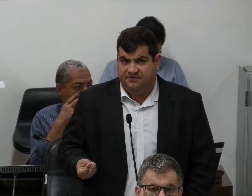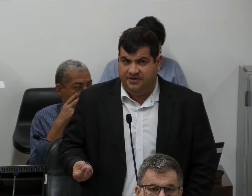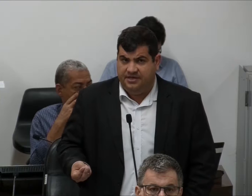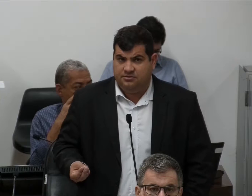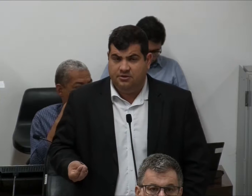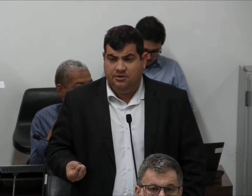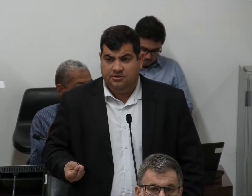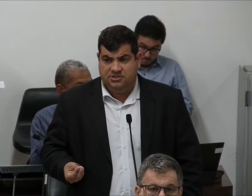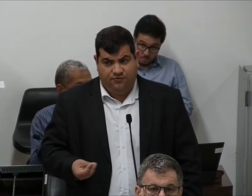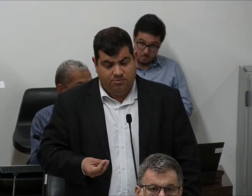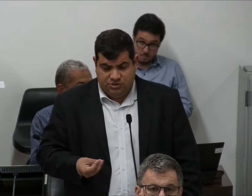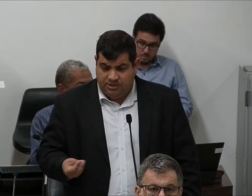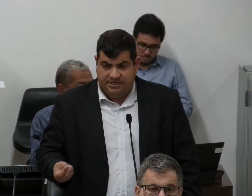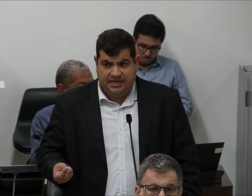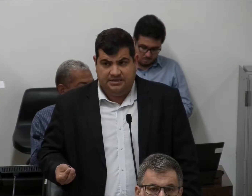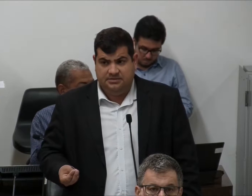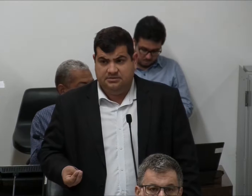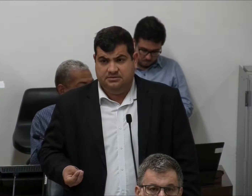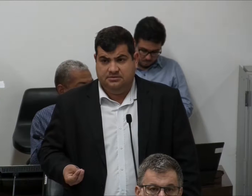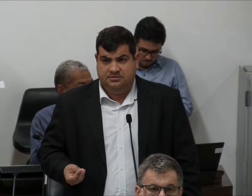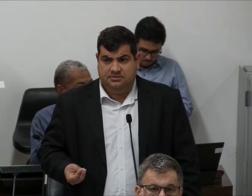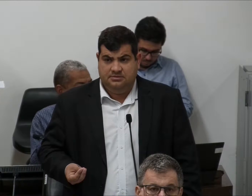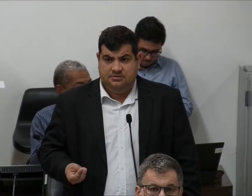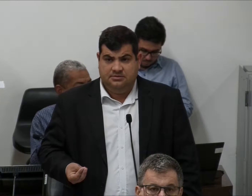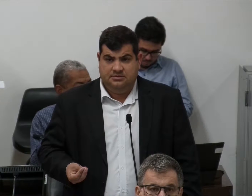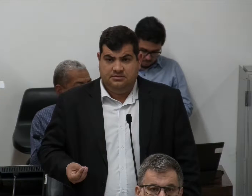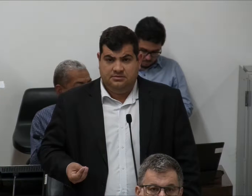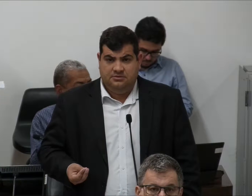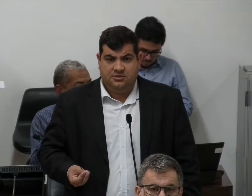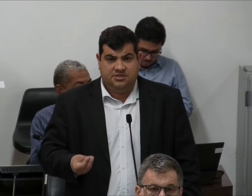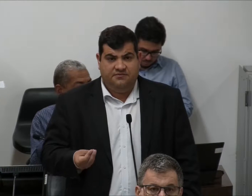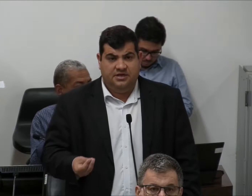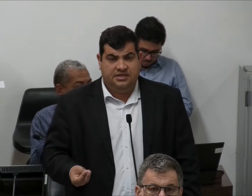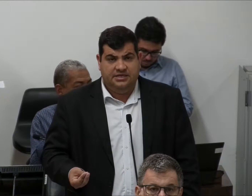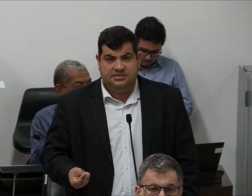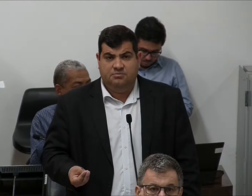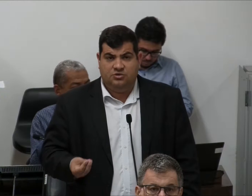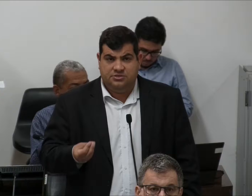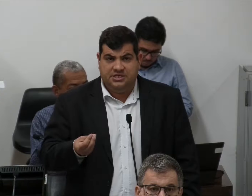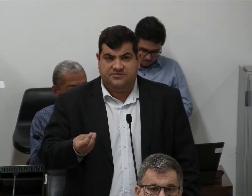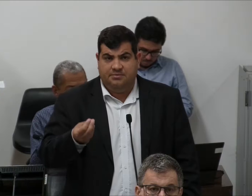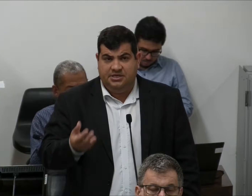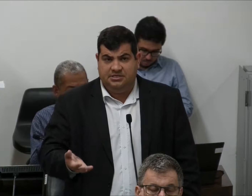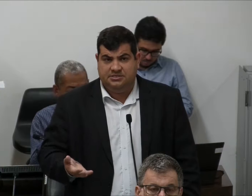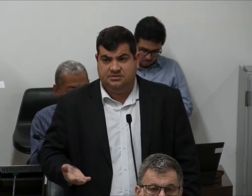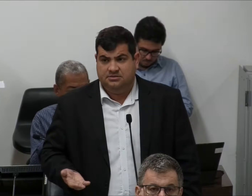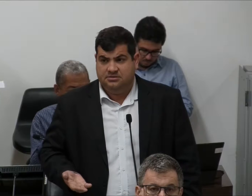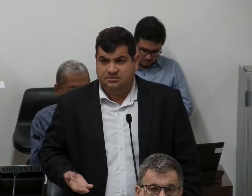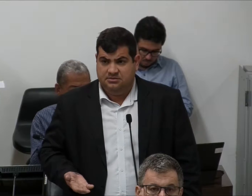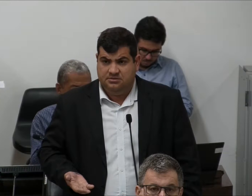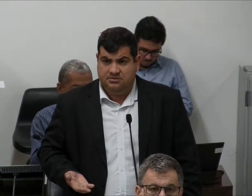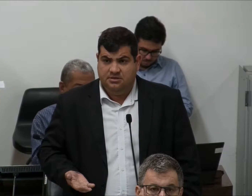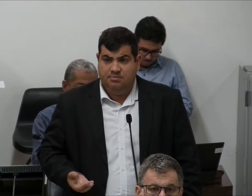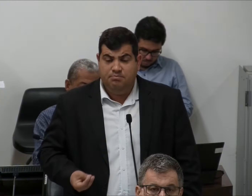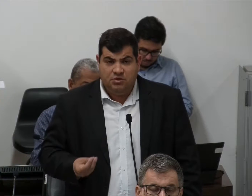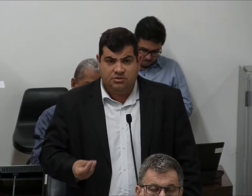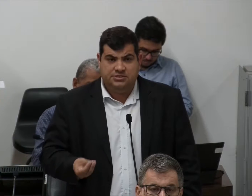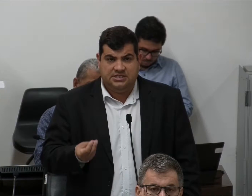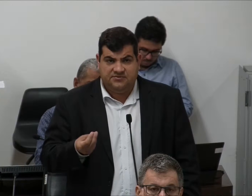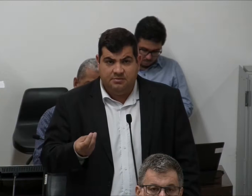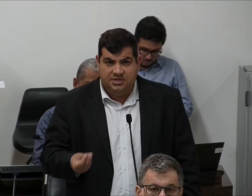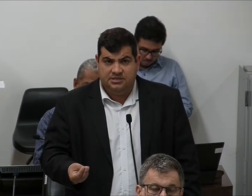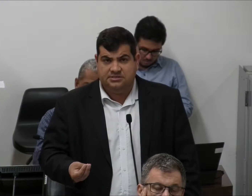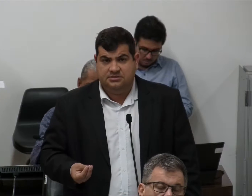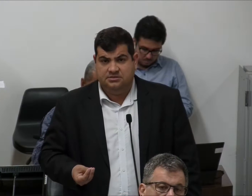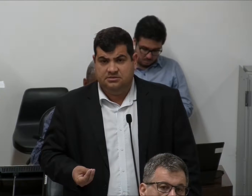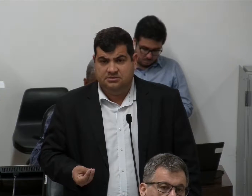que vai ser feito de forma desordenada. Nós estamos falando ali de 1.200 famílias.